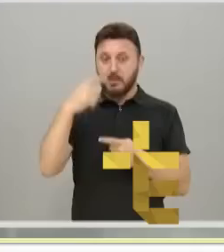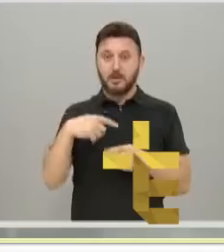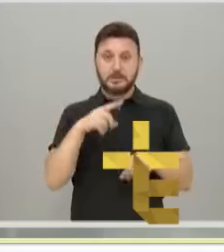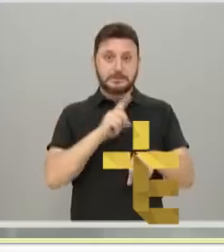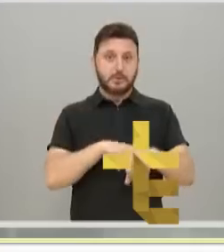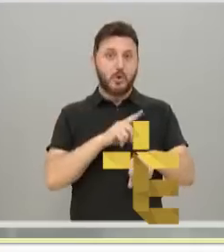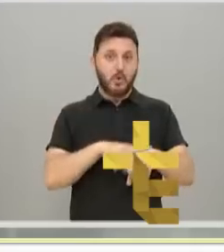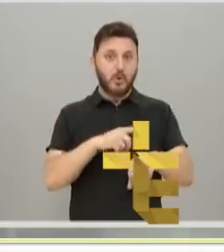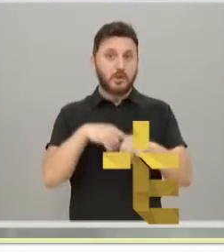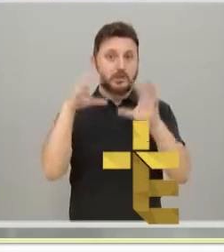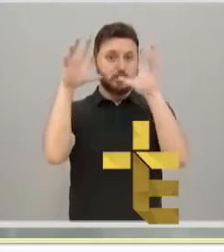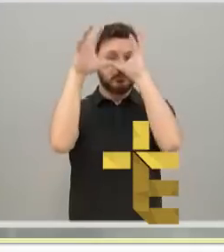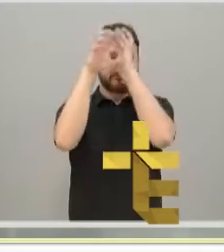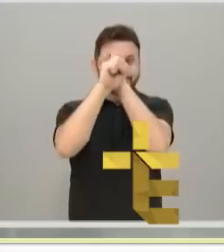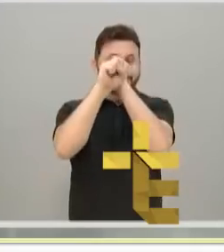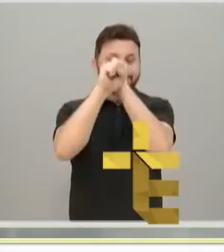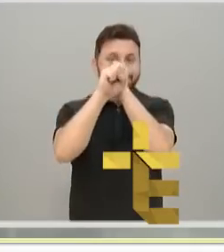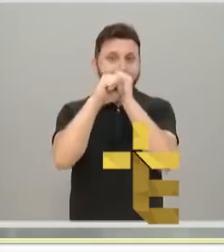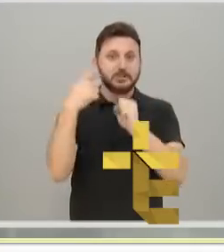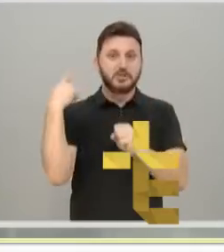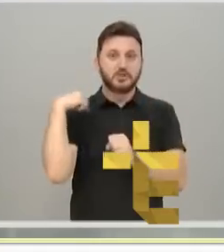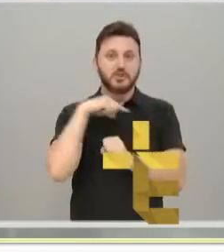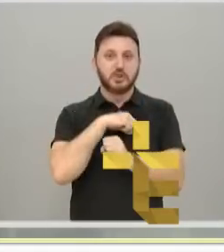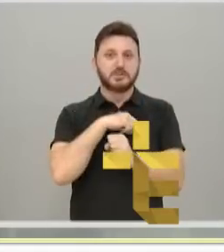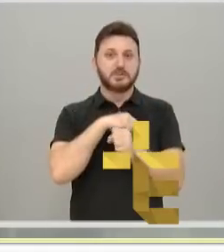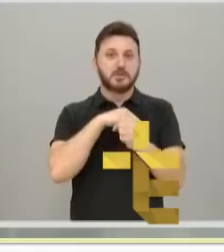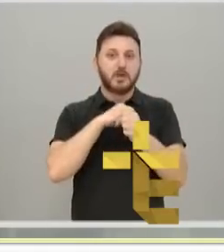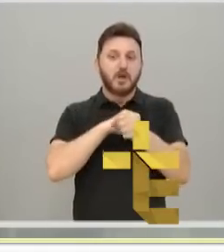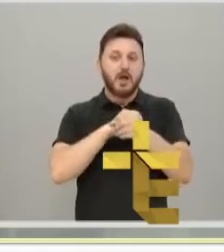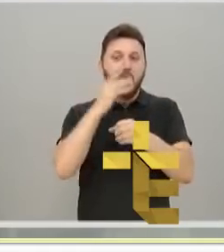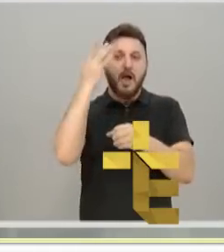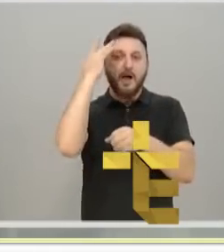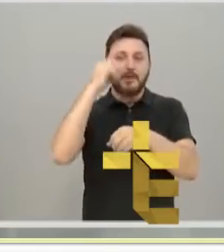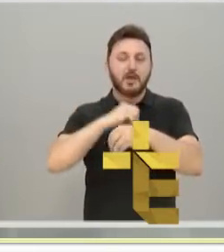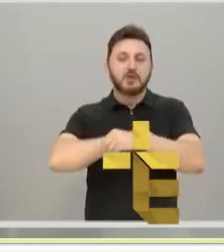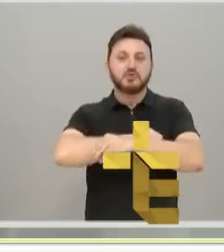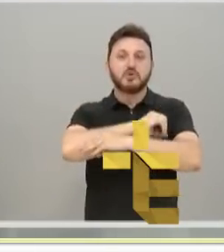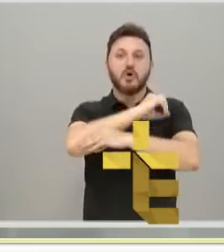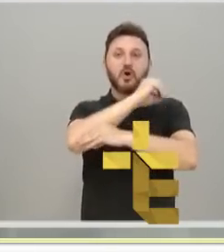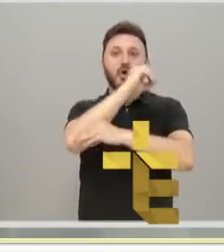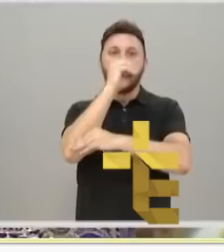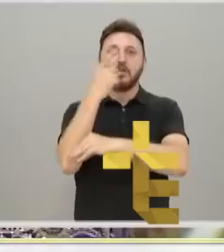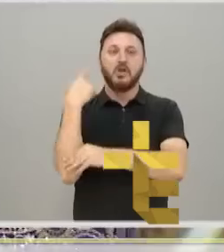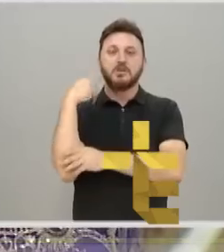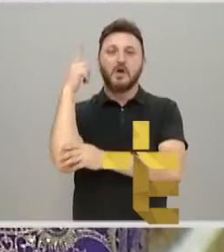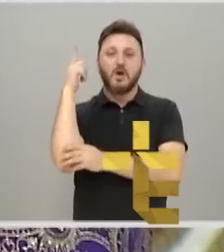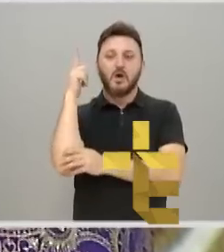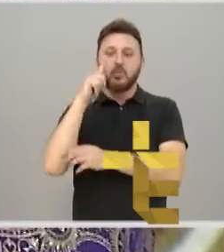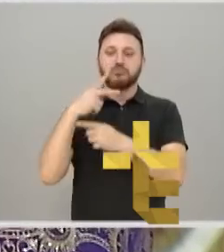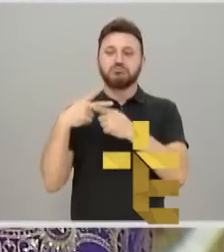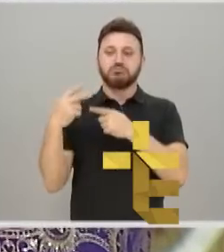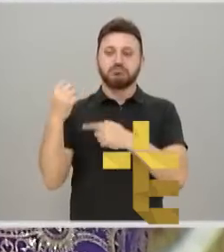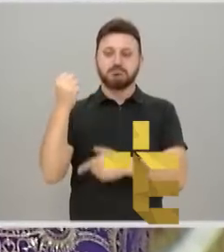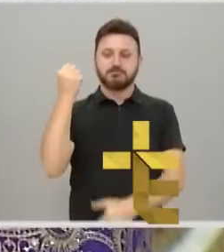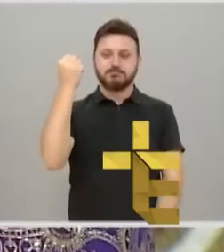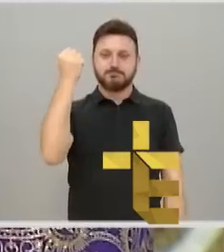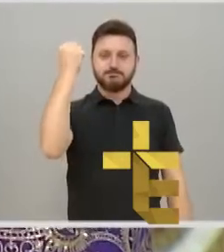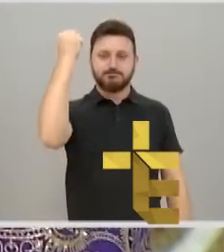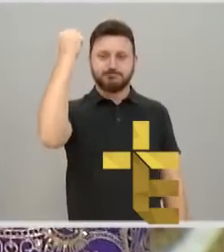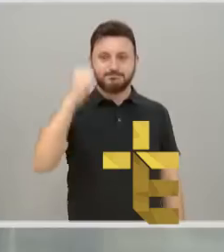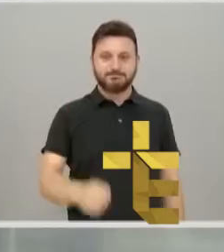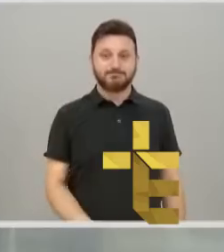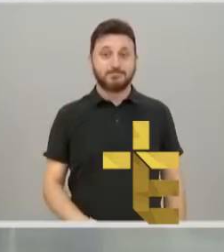presença. E quem por ela passa, sai edificado e vitorioso. A